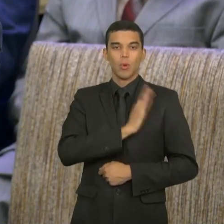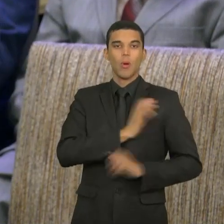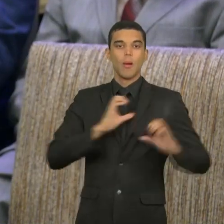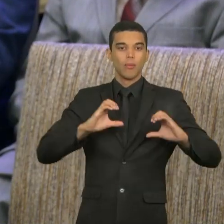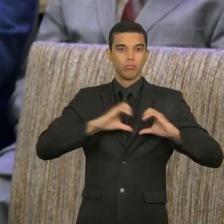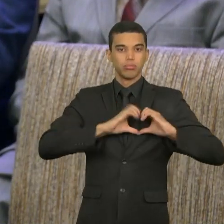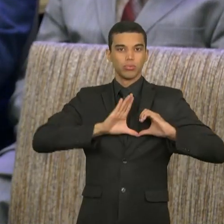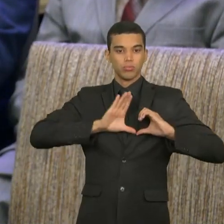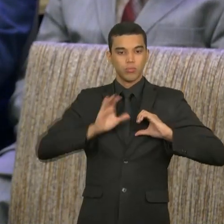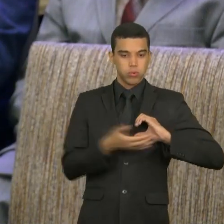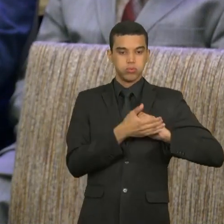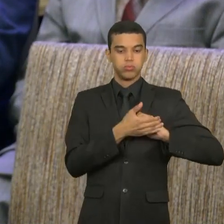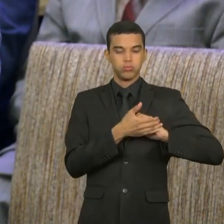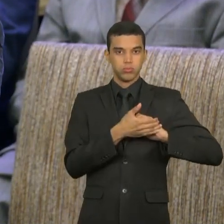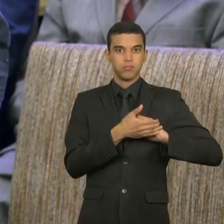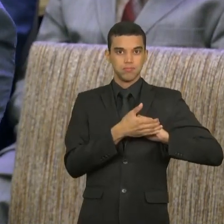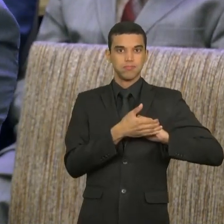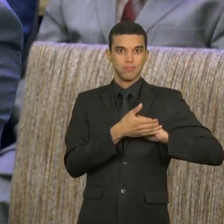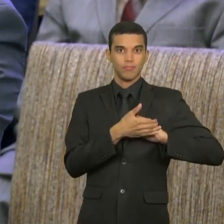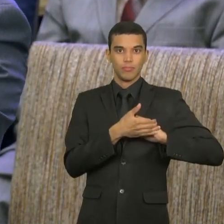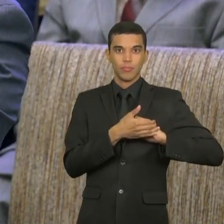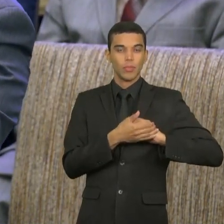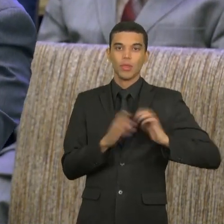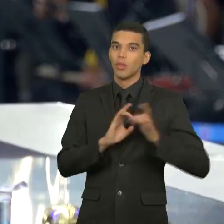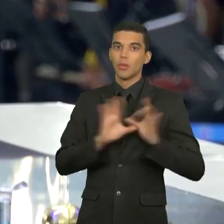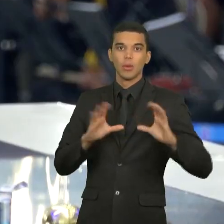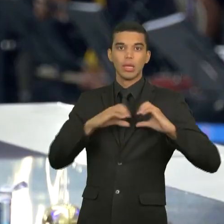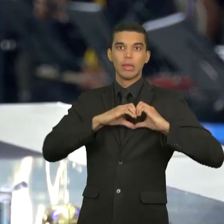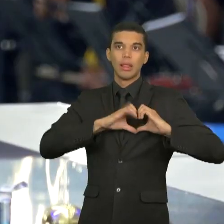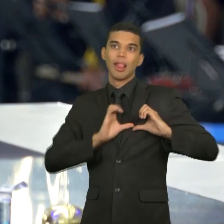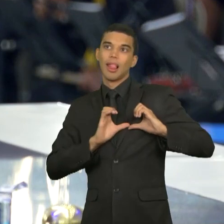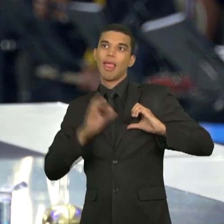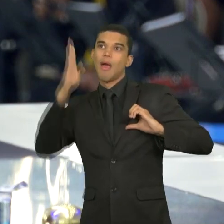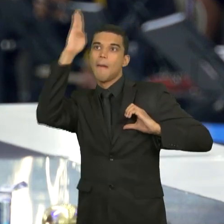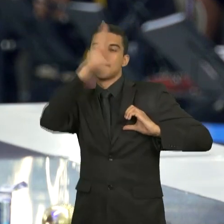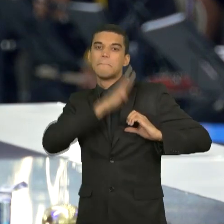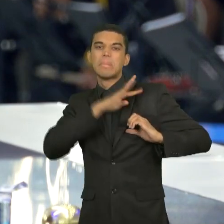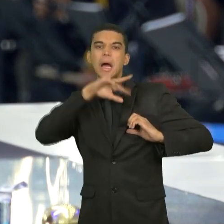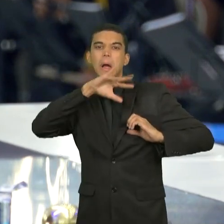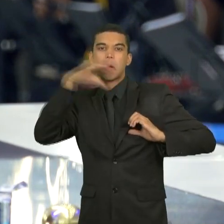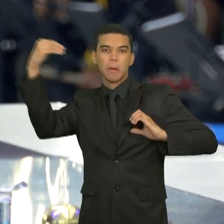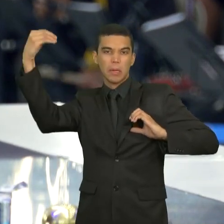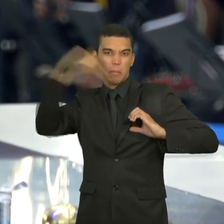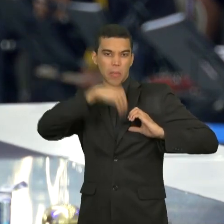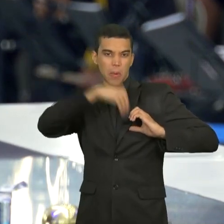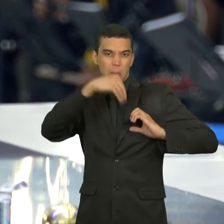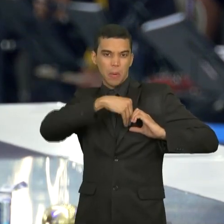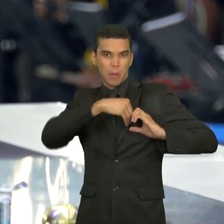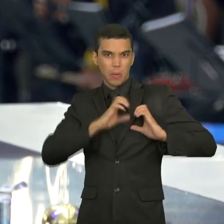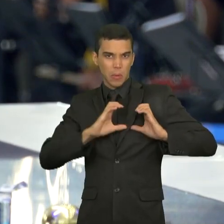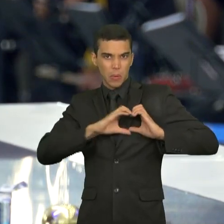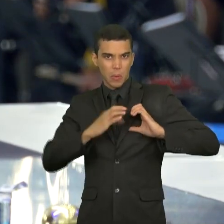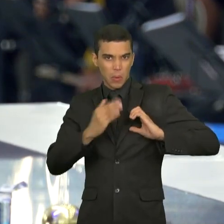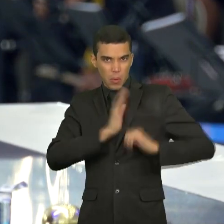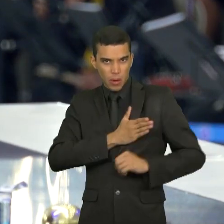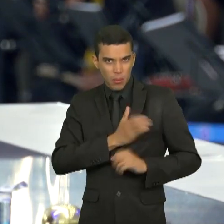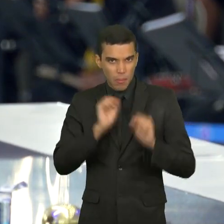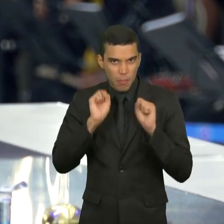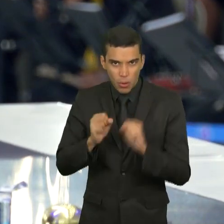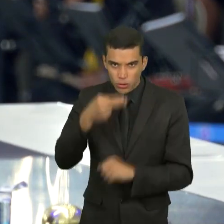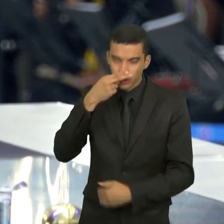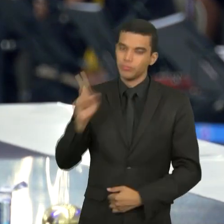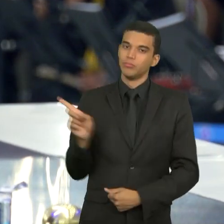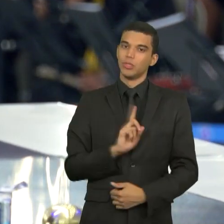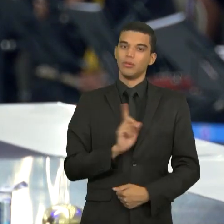estar guardado ali o de melhor não deixe que entra que coisa ruim no seu coração se você tem um cofre na sua casa para guardar